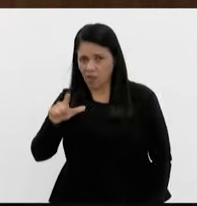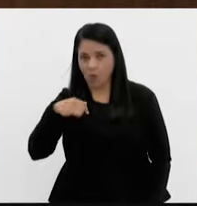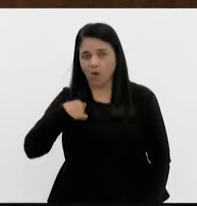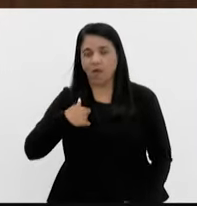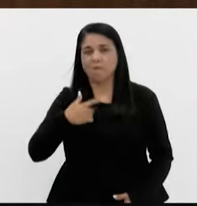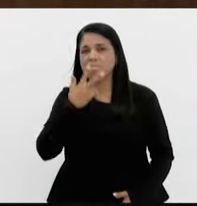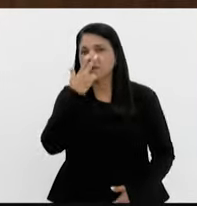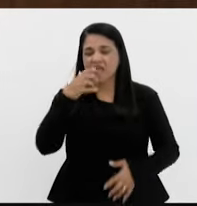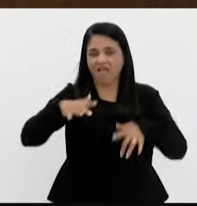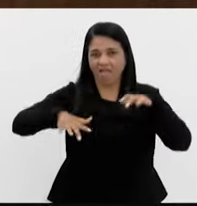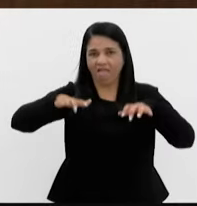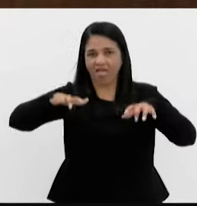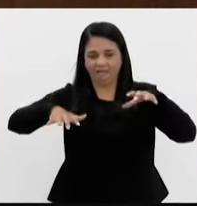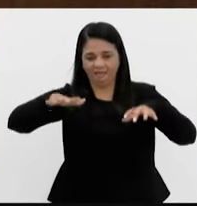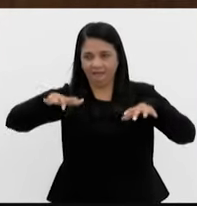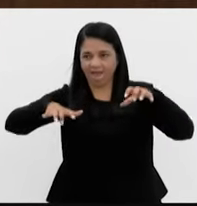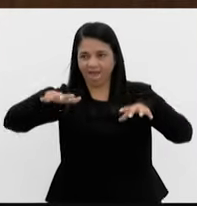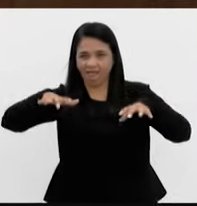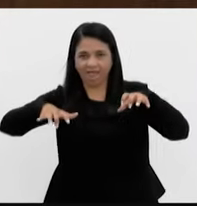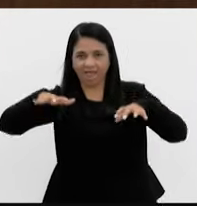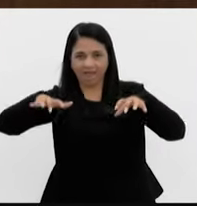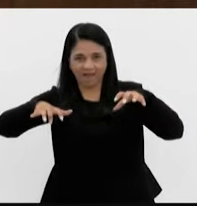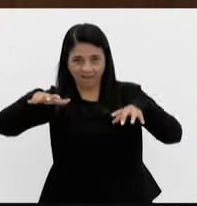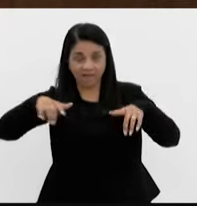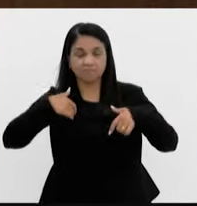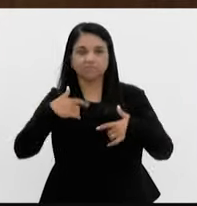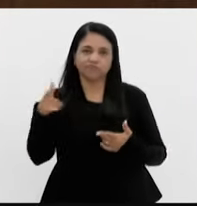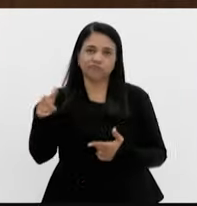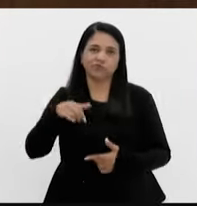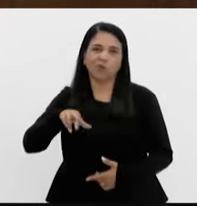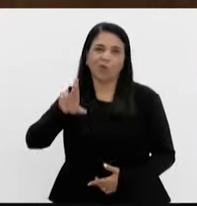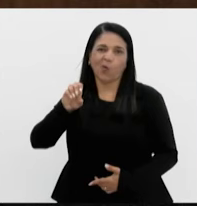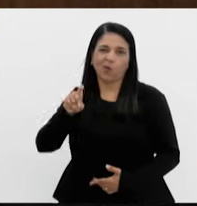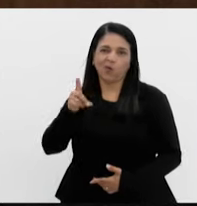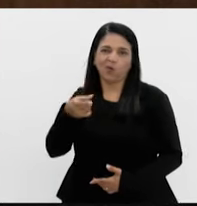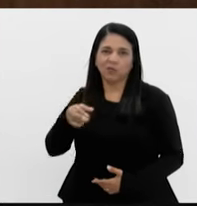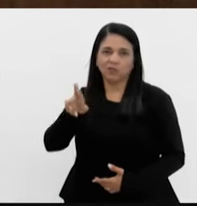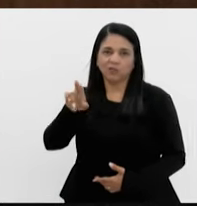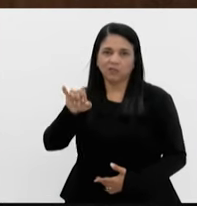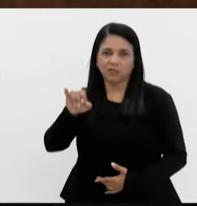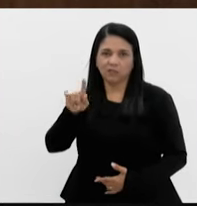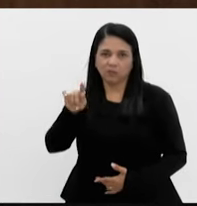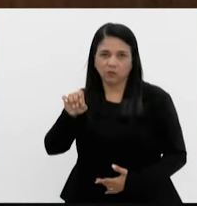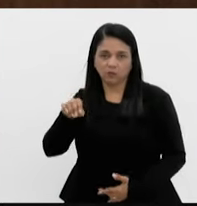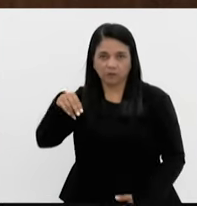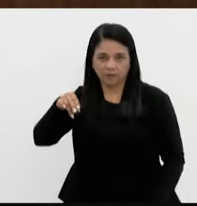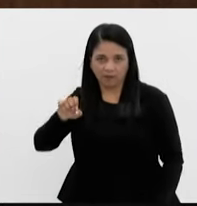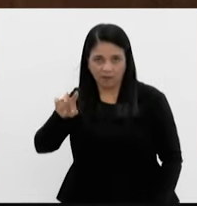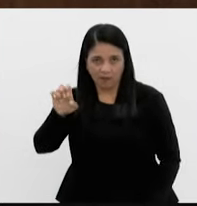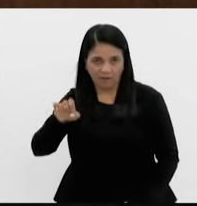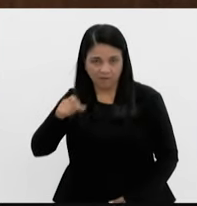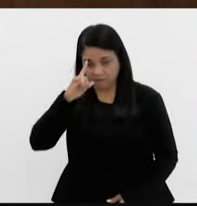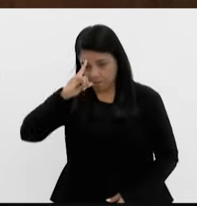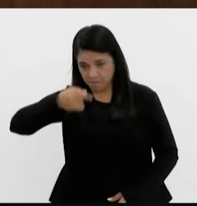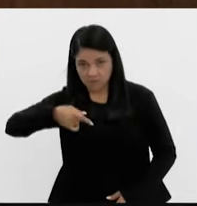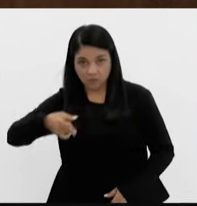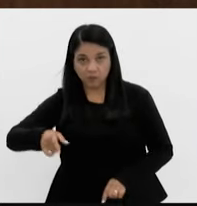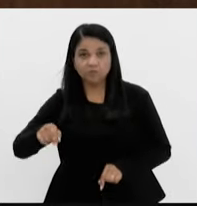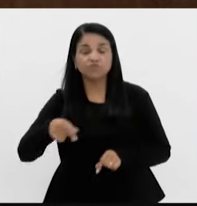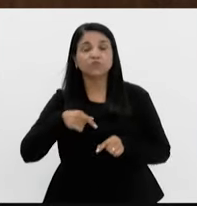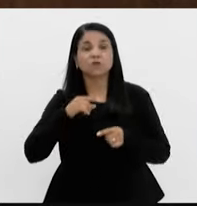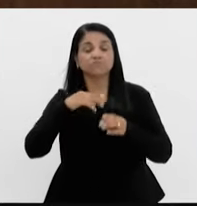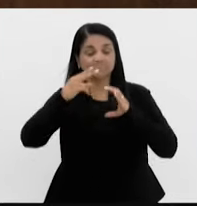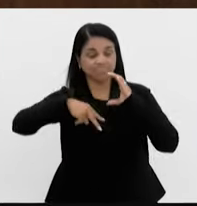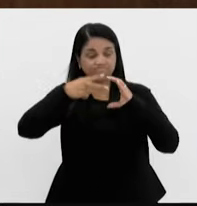né do tal do Rodrigo Neves então a mand do Rodrigo Neves foi aprovado ontem na na Câmara dos Vereadores uma Moção de